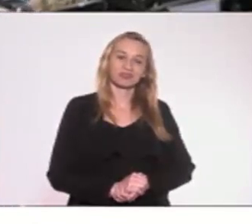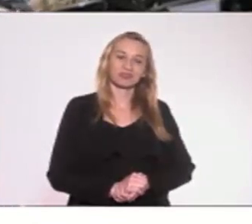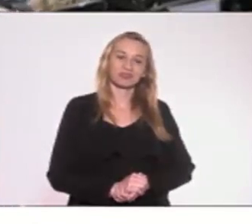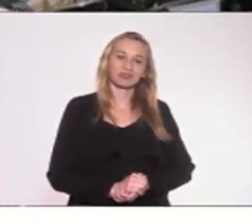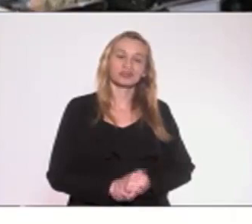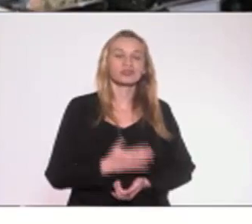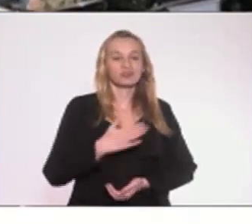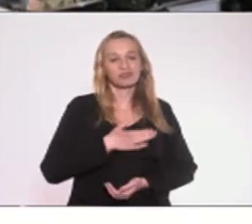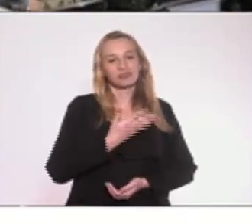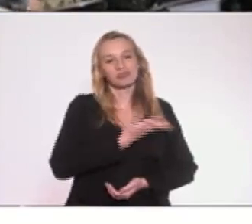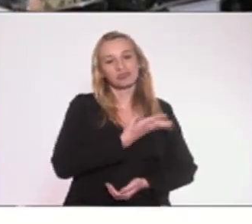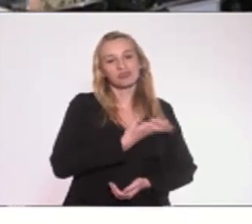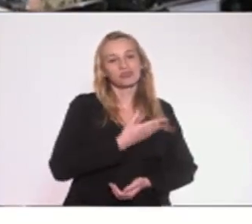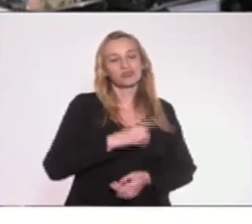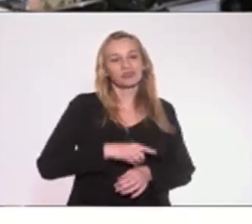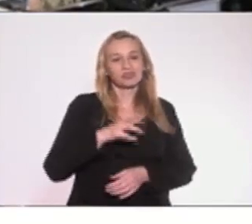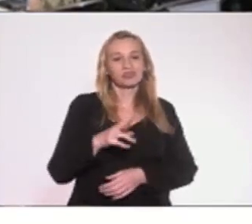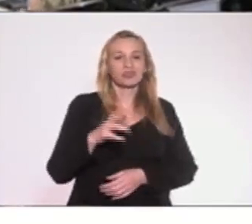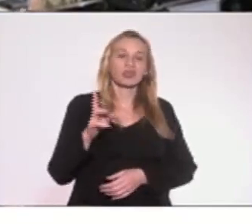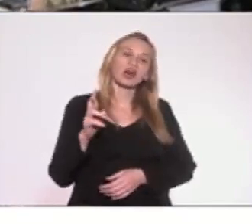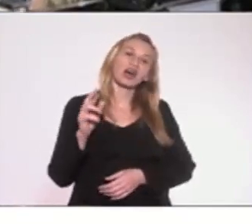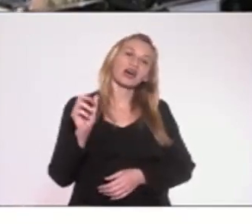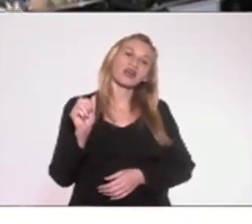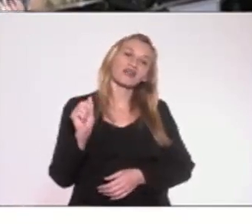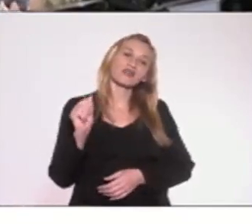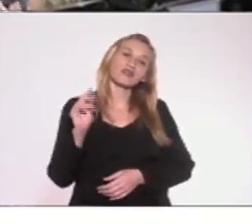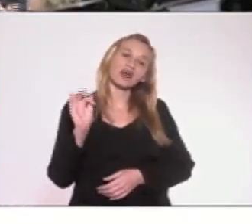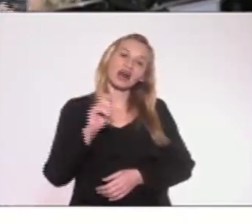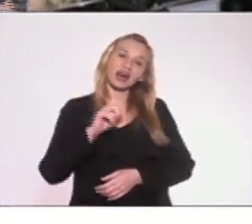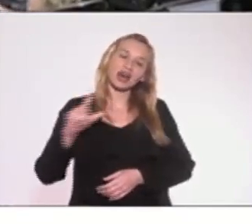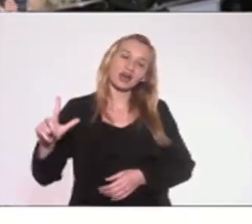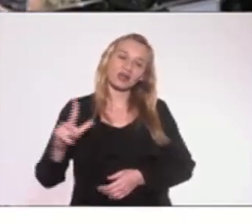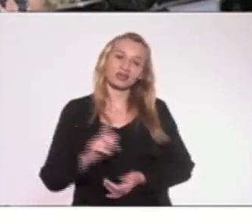o meu amigo Dr. Rafael Willis Fernandes,